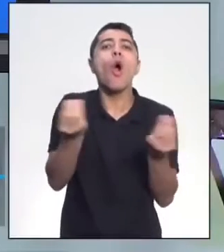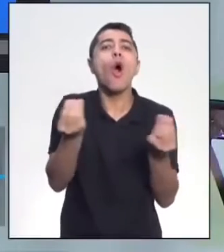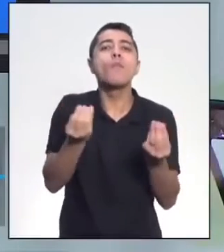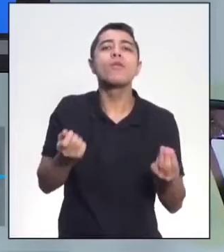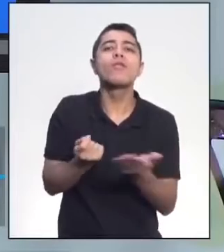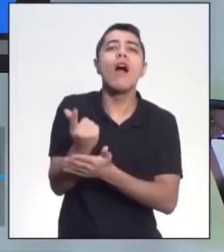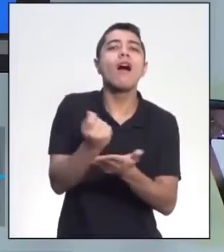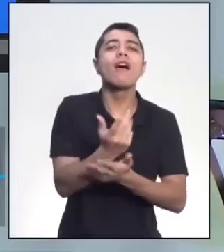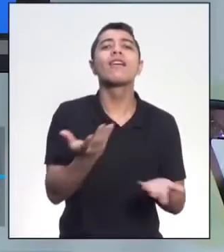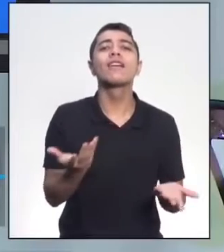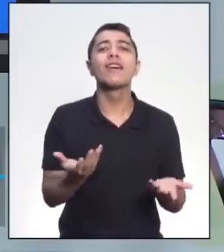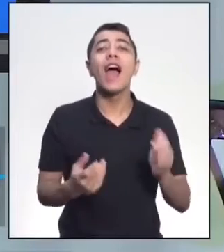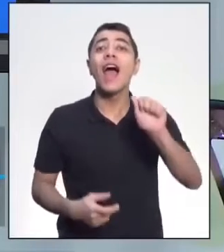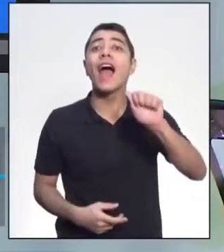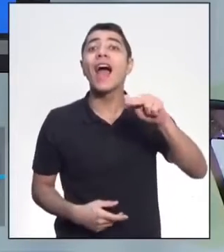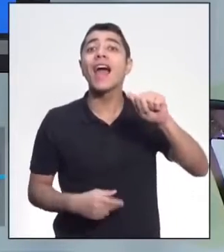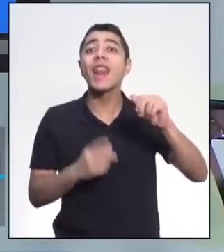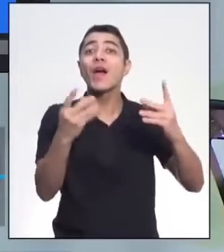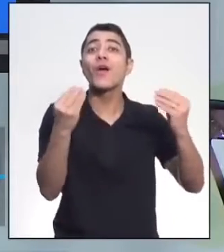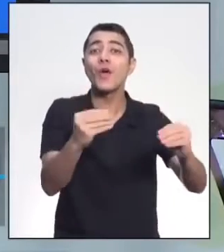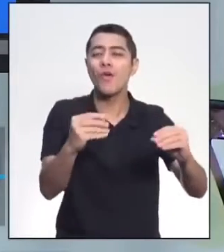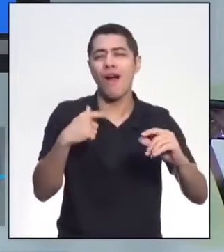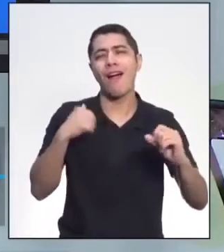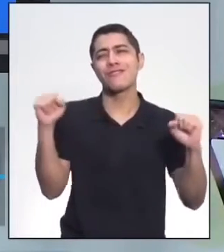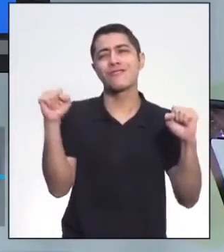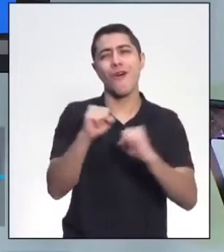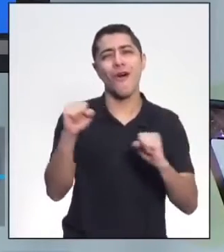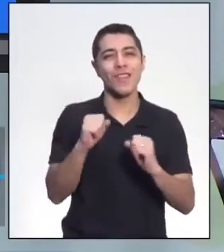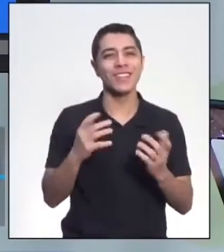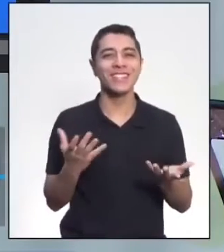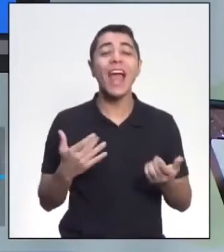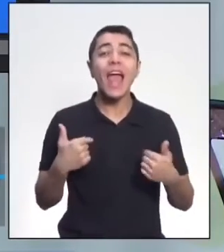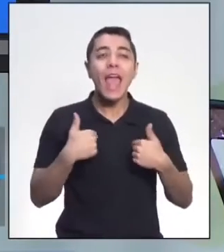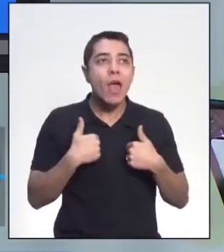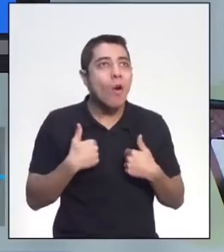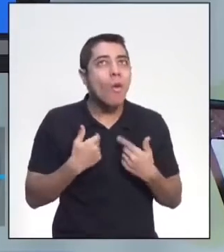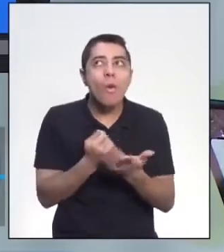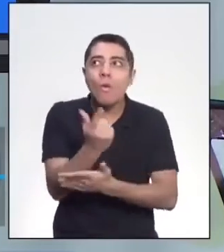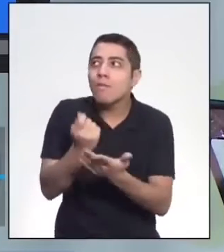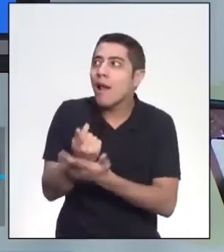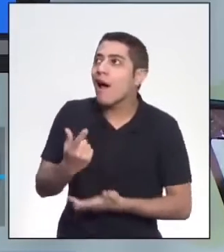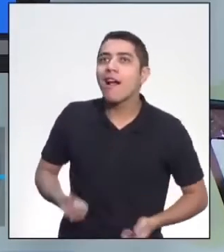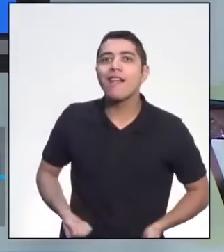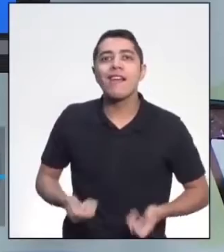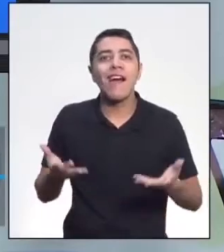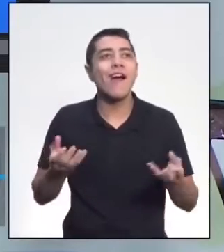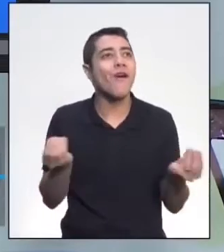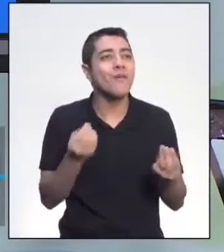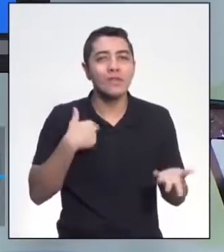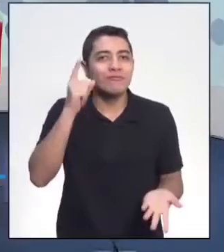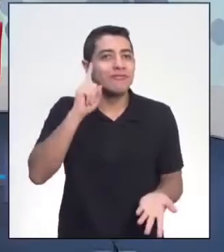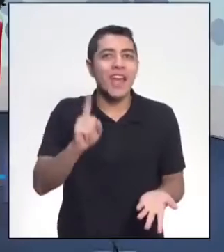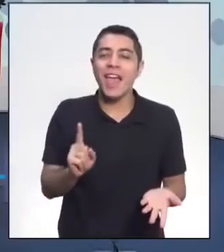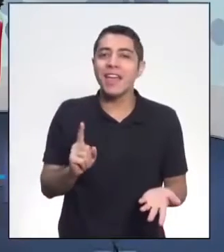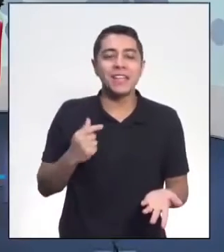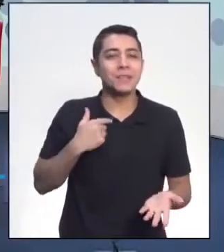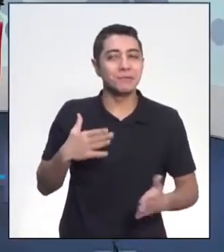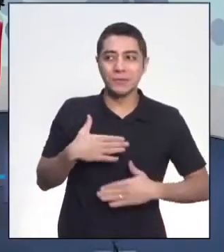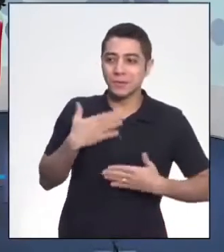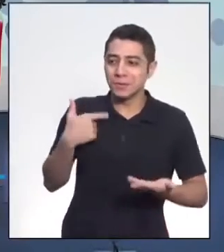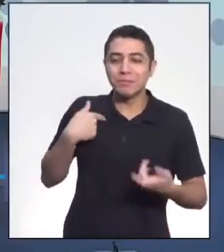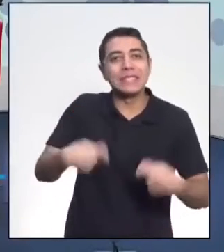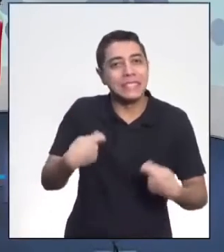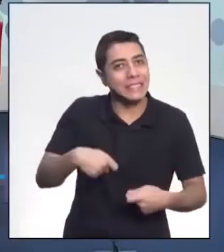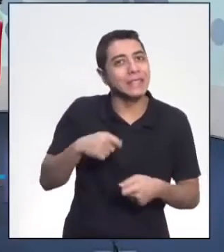aqui. Adoro! Isso mesmo, vamos lá. Eu gastaria? Nossa, eu não sei. Tem que pensar. Não esperava por essa. Nossa, eu já... Olha, em tempos